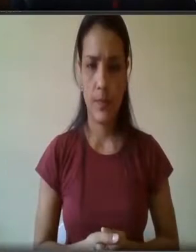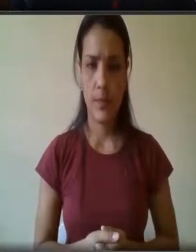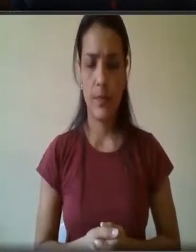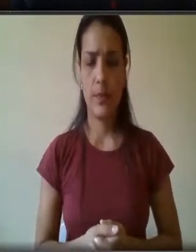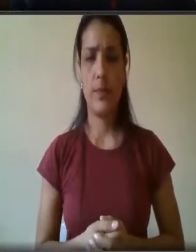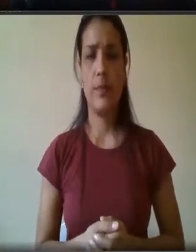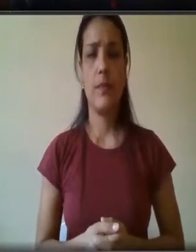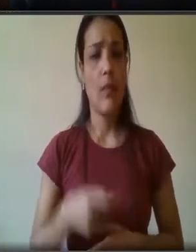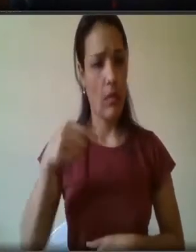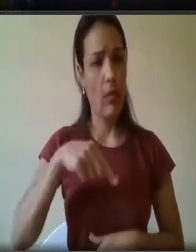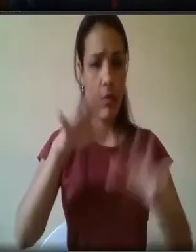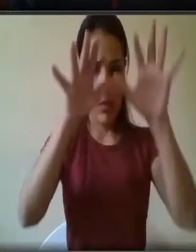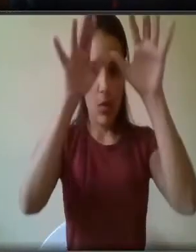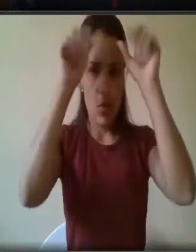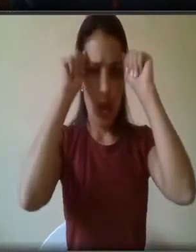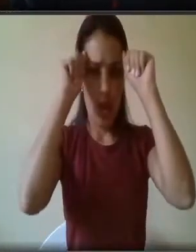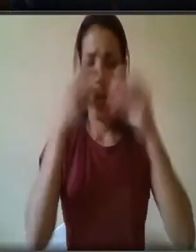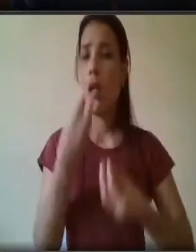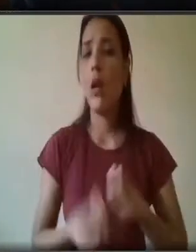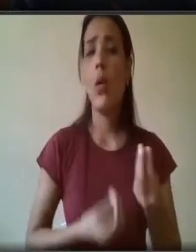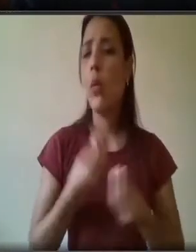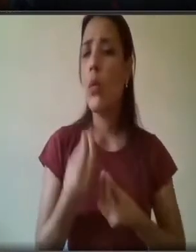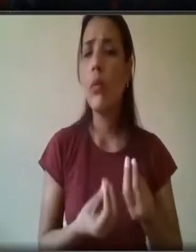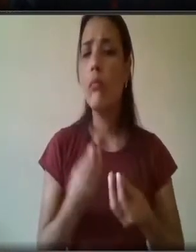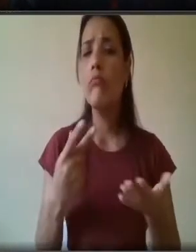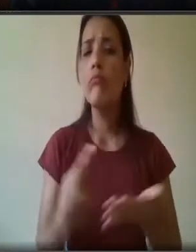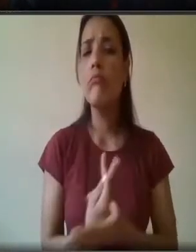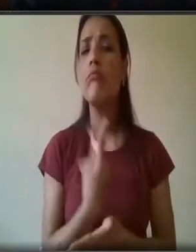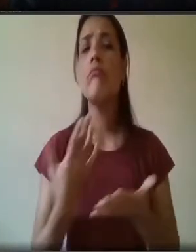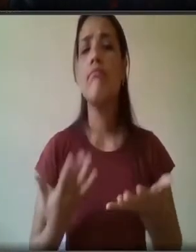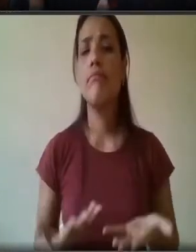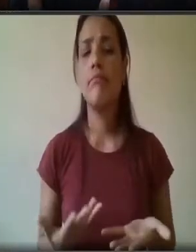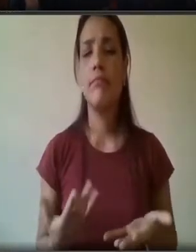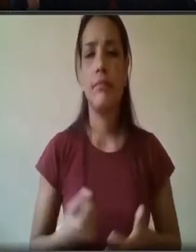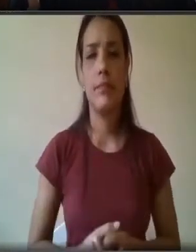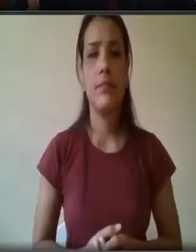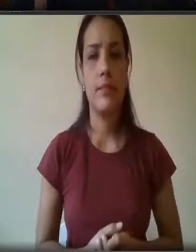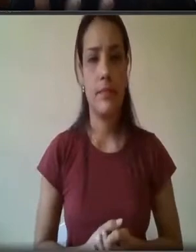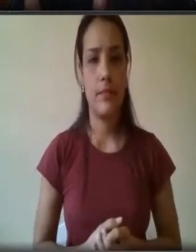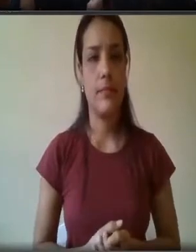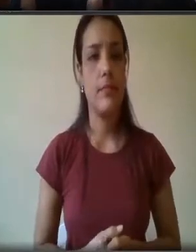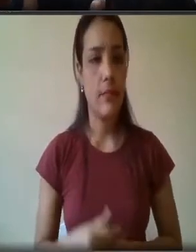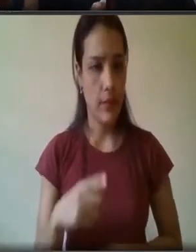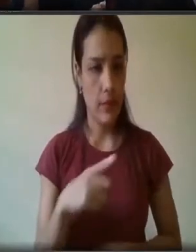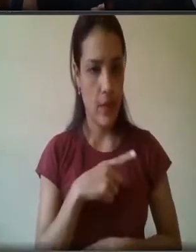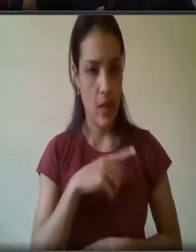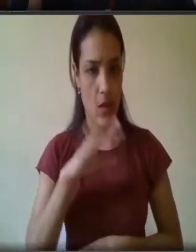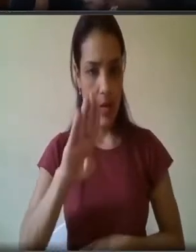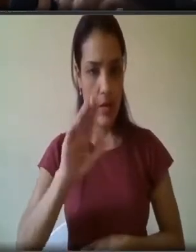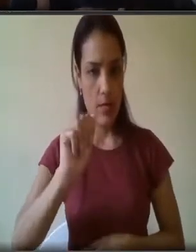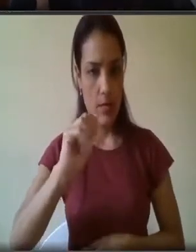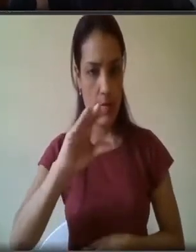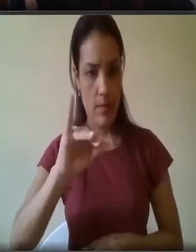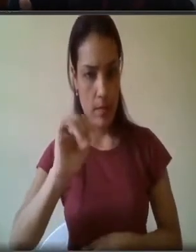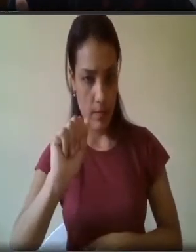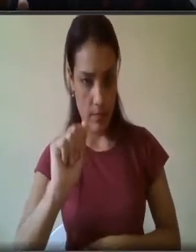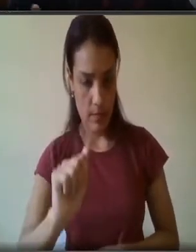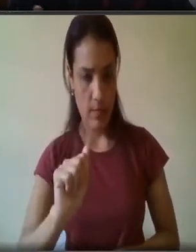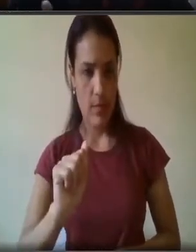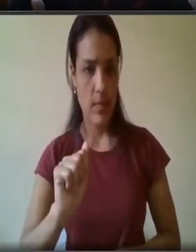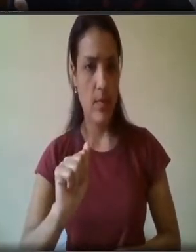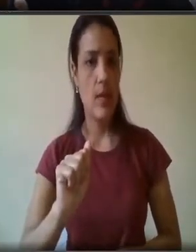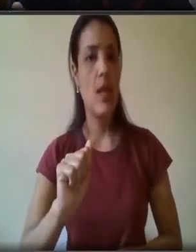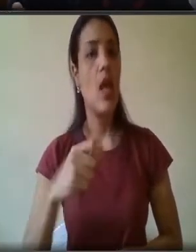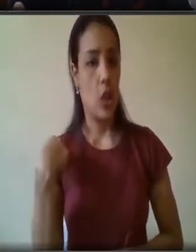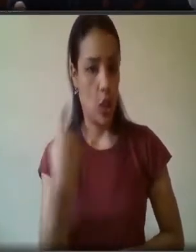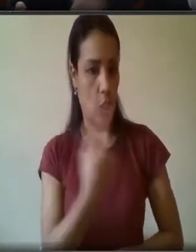aqui no Acre, como é que seria isso? Bom, você vai ter aqui a bacia, né? Nós moramos dentro de uma